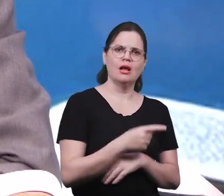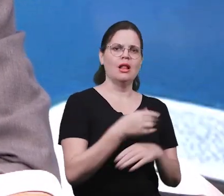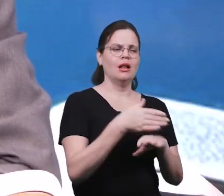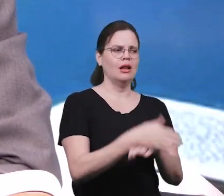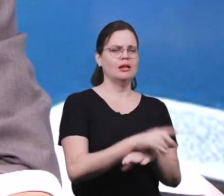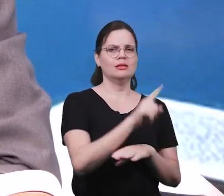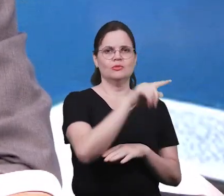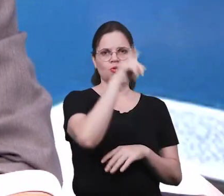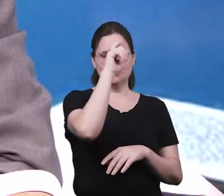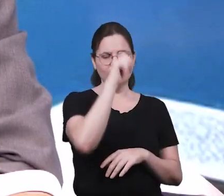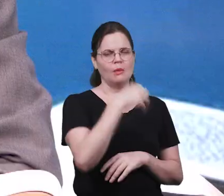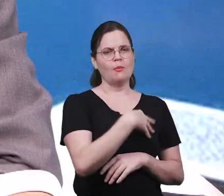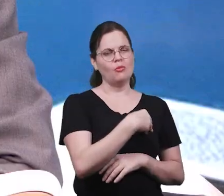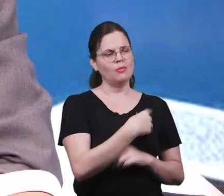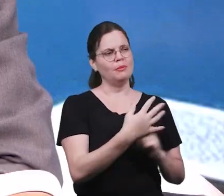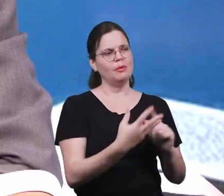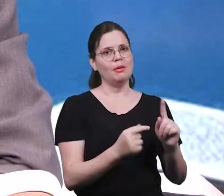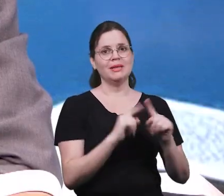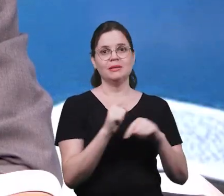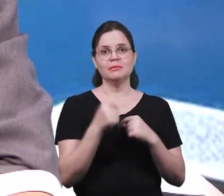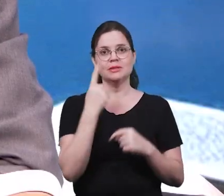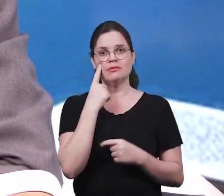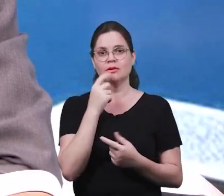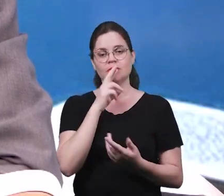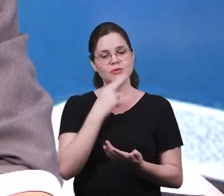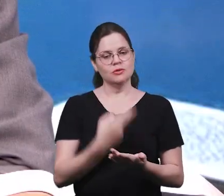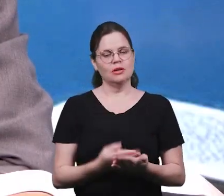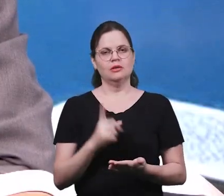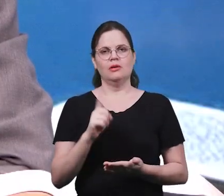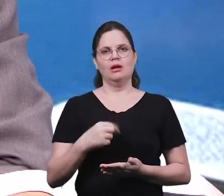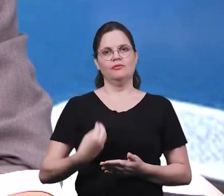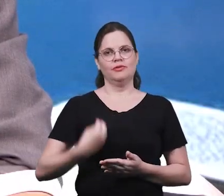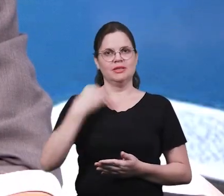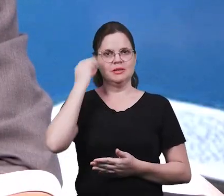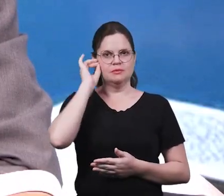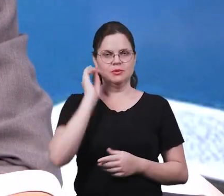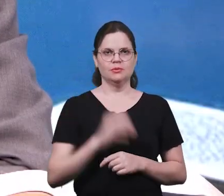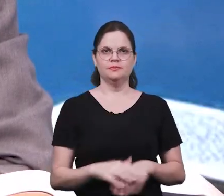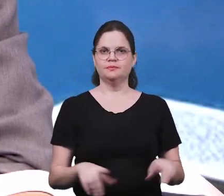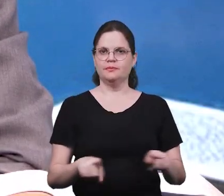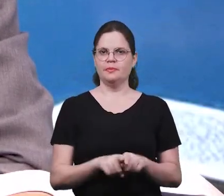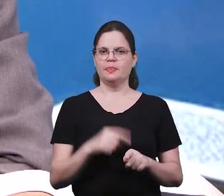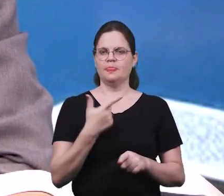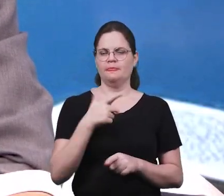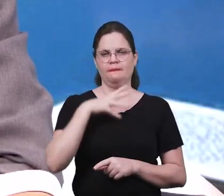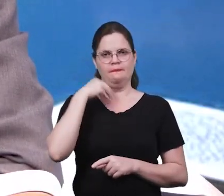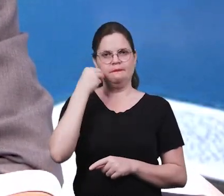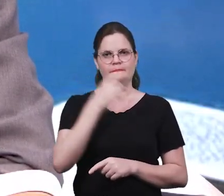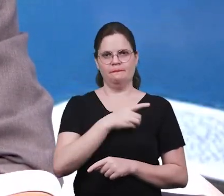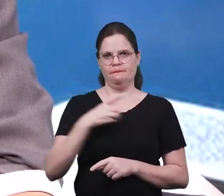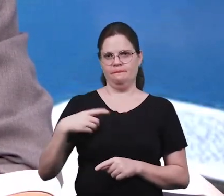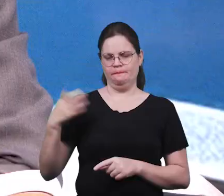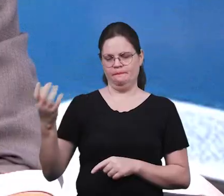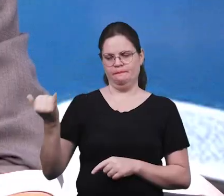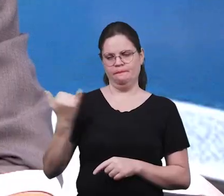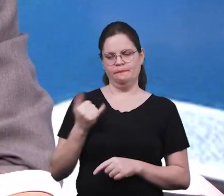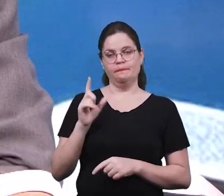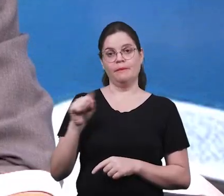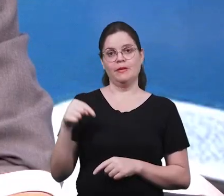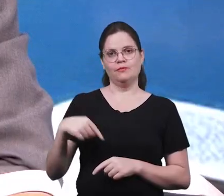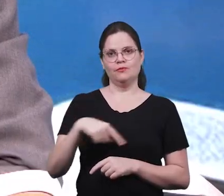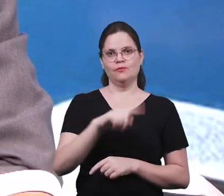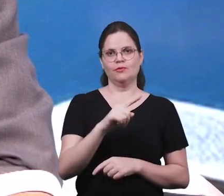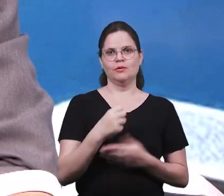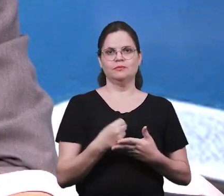o espiritual. E um detalhe interessante na experiência que o diácono Elton contou, é que ele foi dar assistência